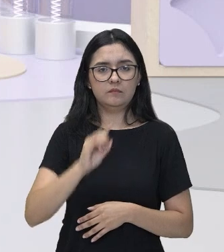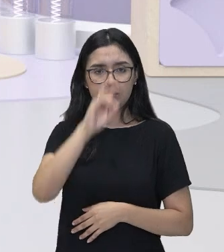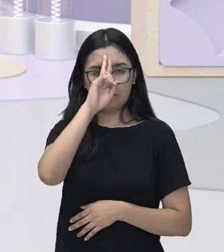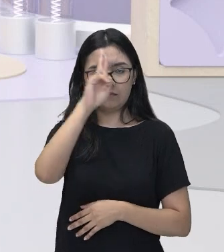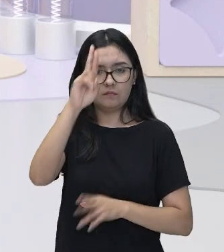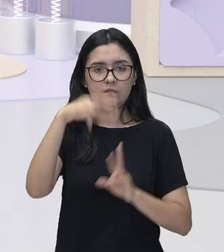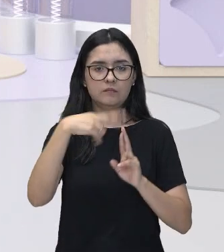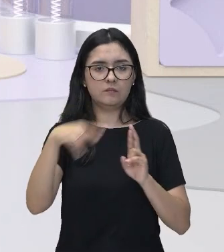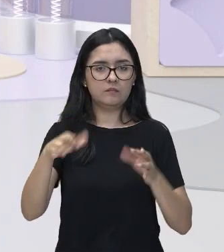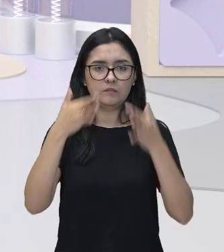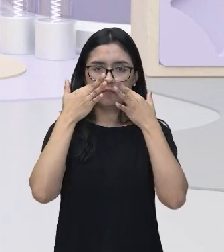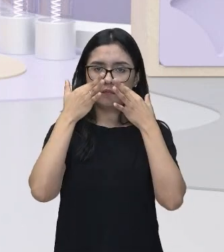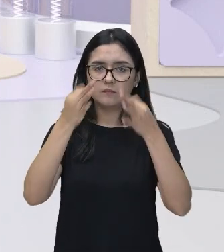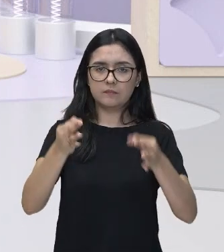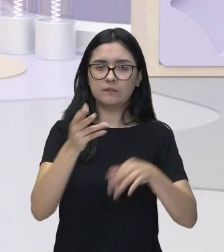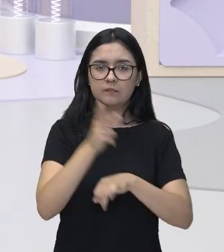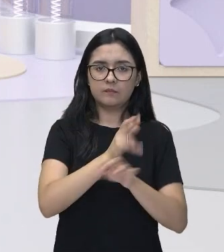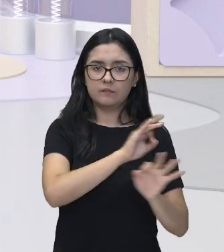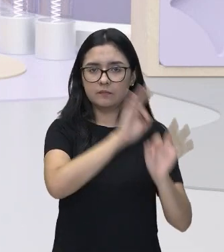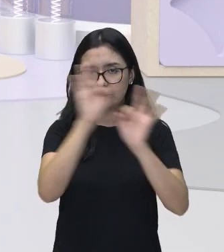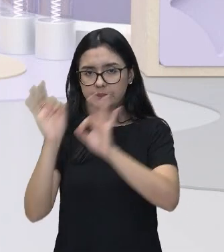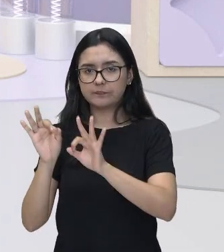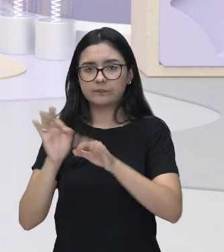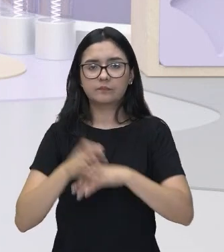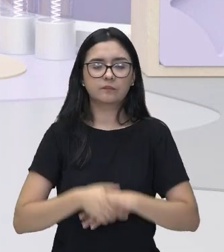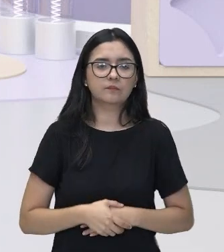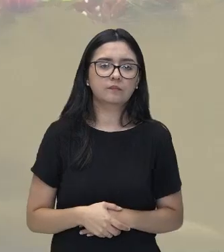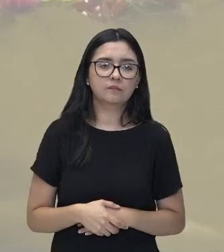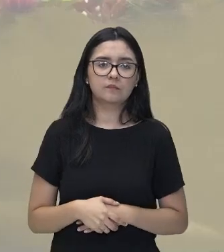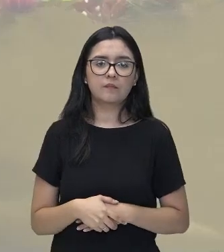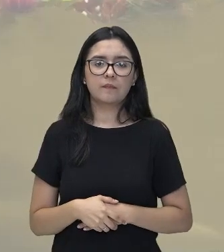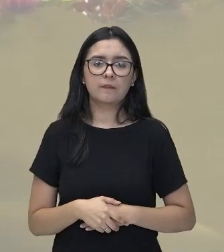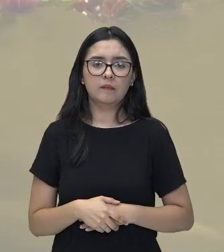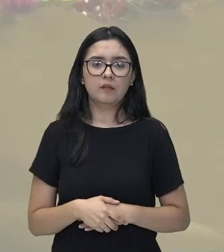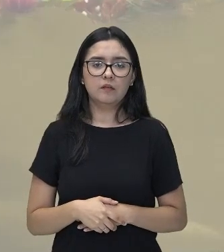religiões. Atenção ao vídeo.